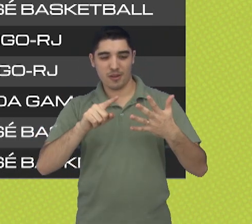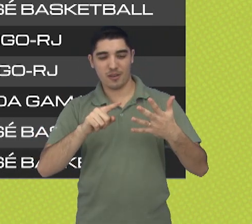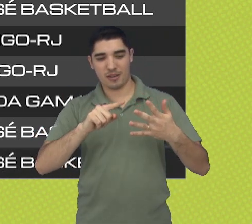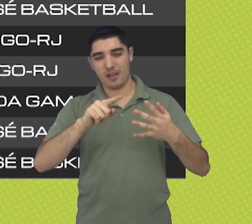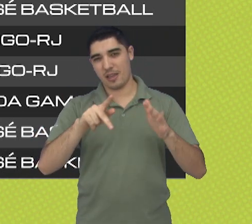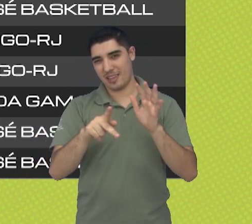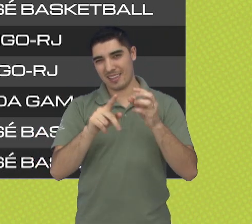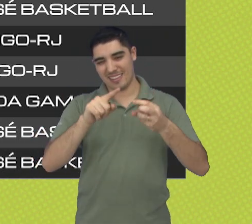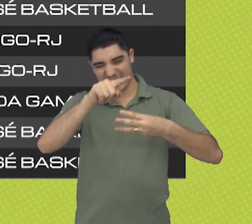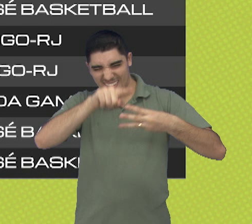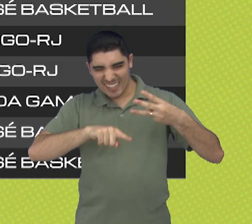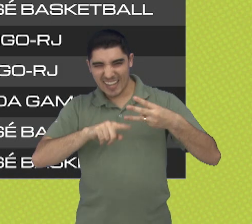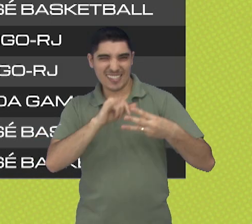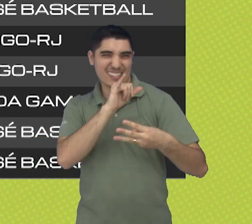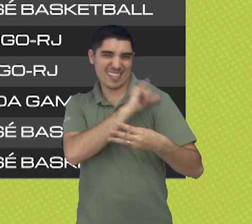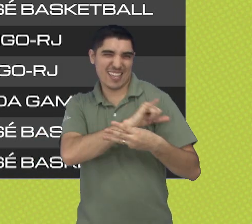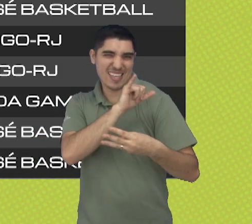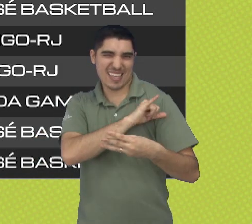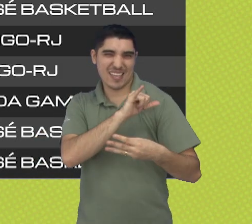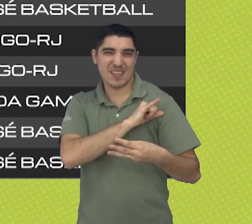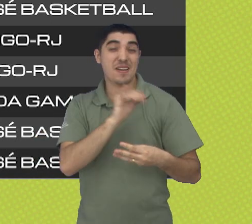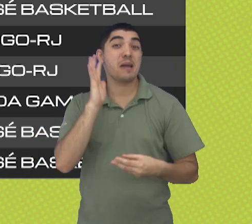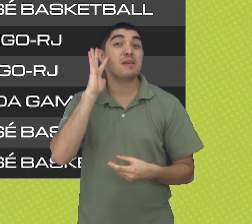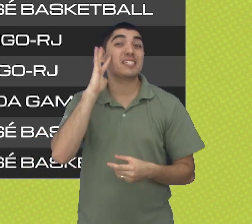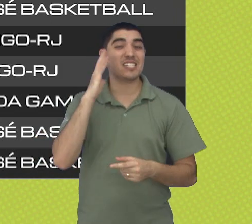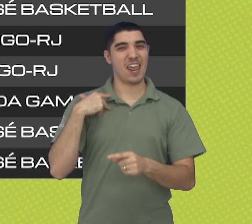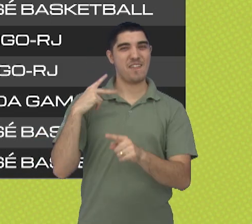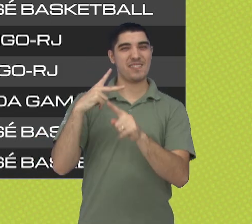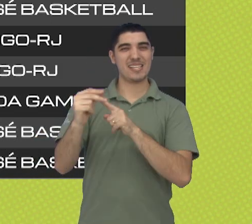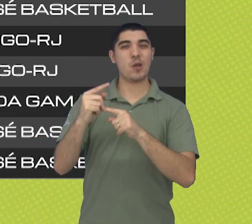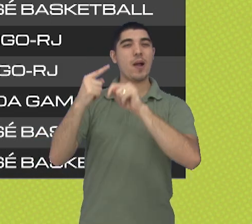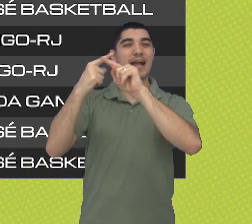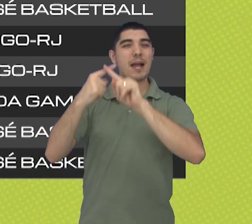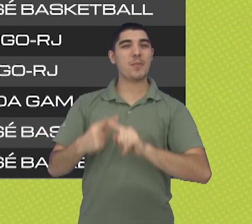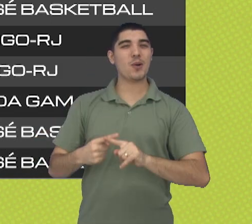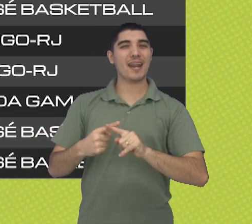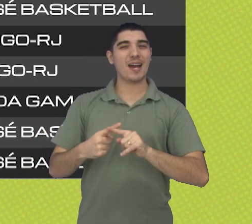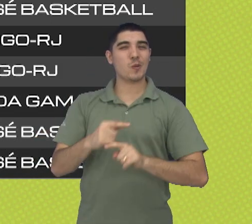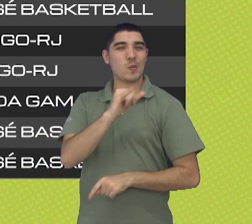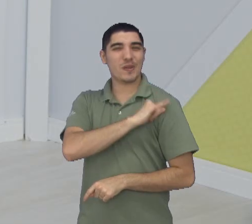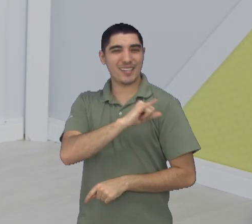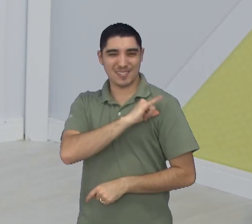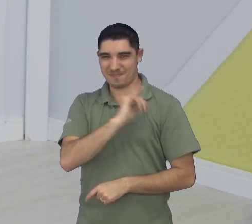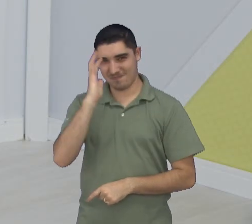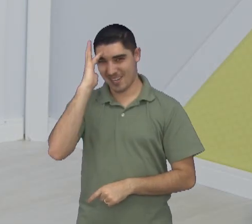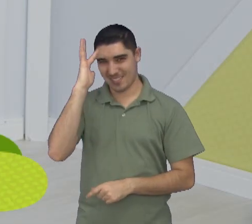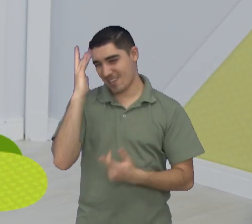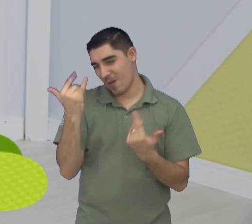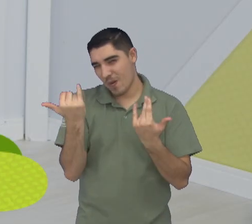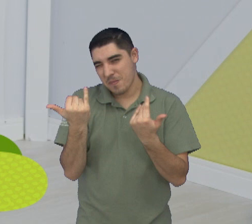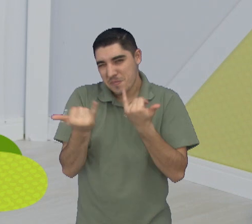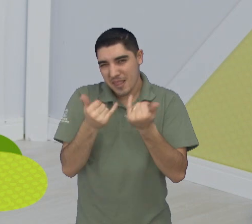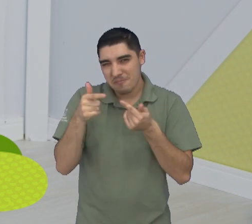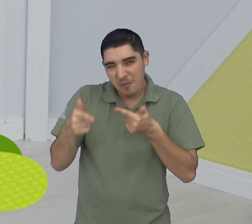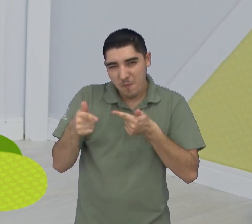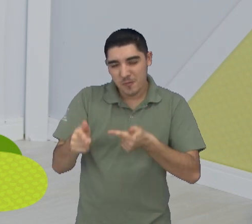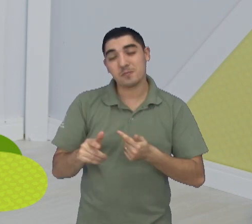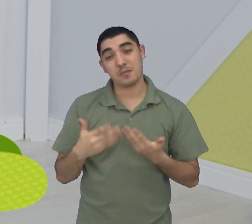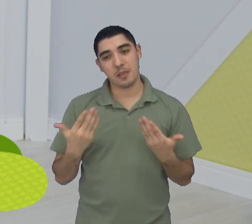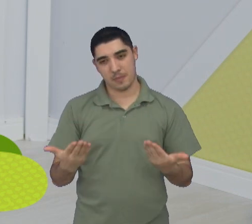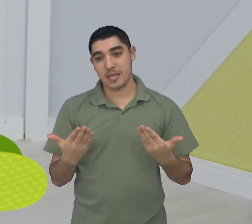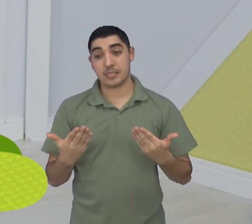brincou no programa passado de vencer o campeonato carioca, né? Esse mini campeonato carioca que o São José pode conquistar aí, entre aspas, né?